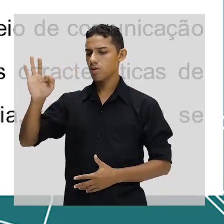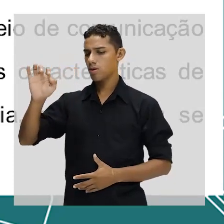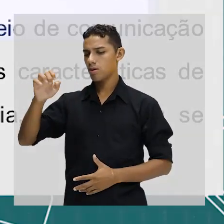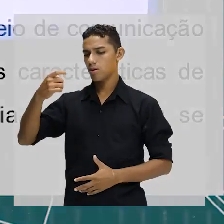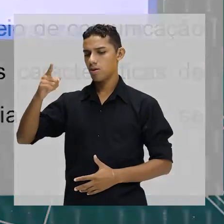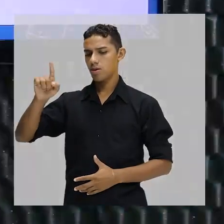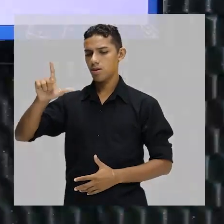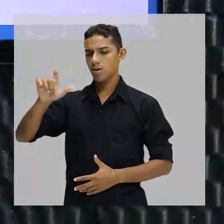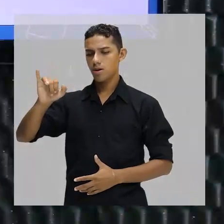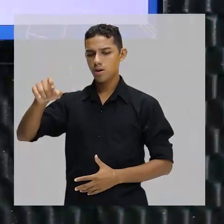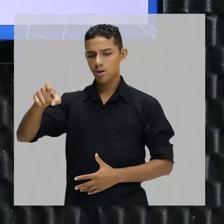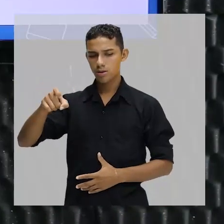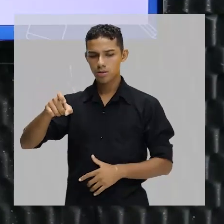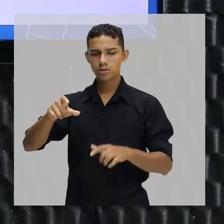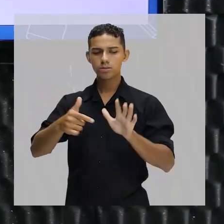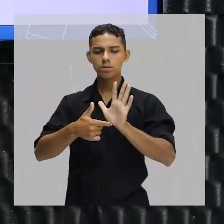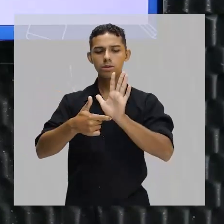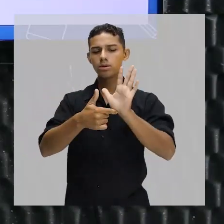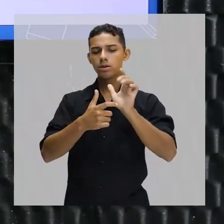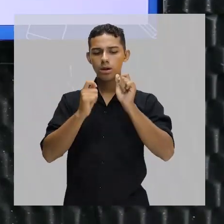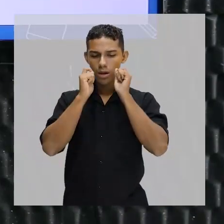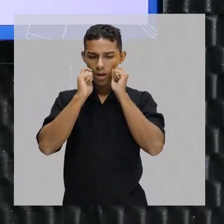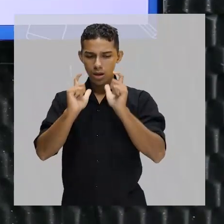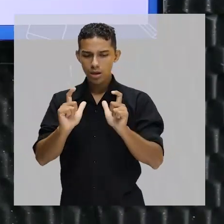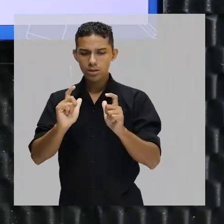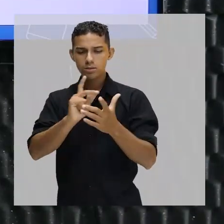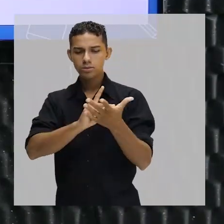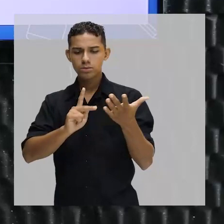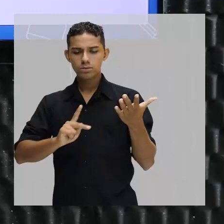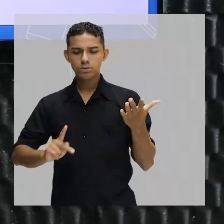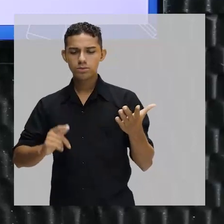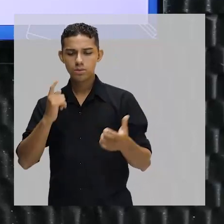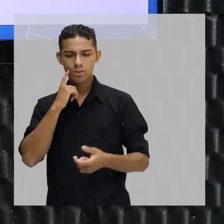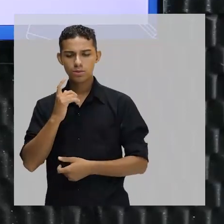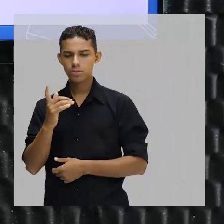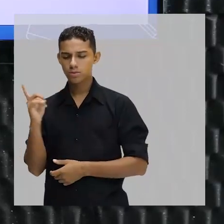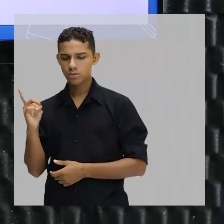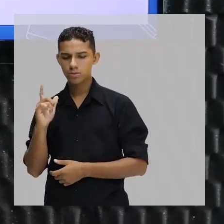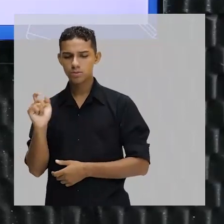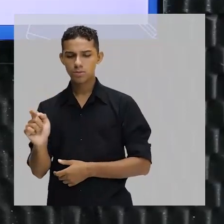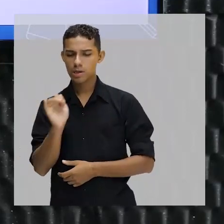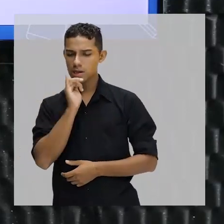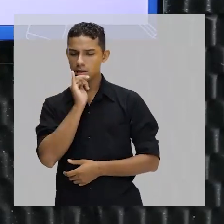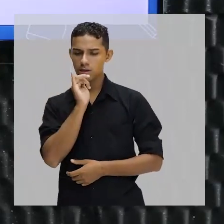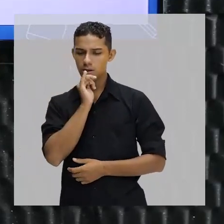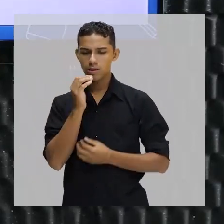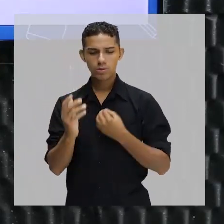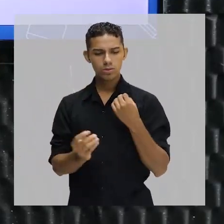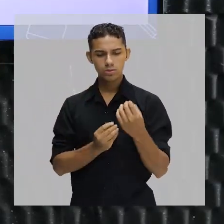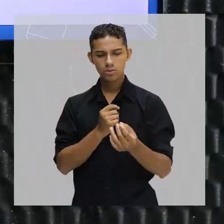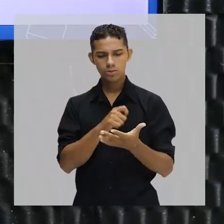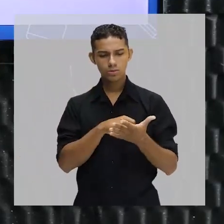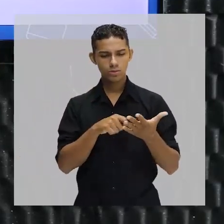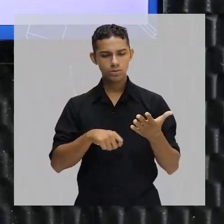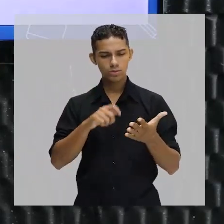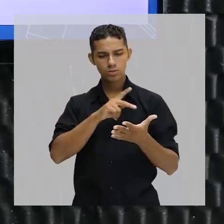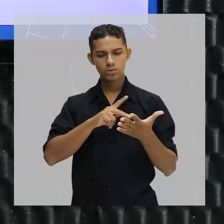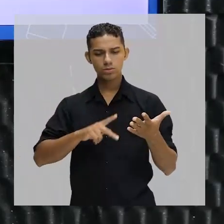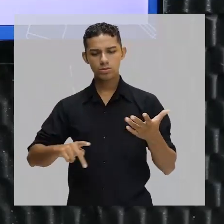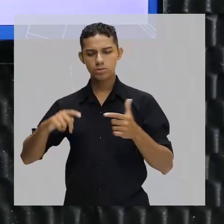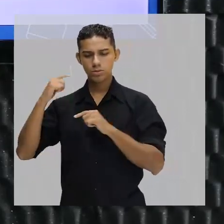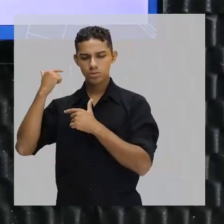partir de uma nova forma de apresentar o gênero textual poema. Ele saiu, daquela maneira de se escrever poema mais